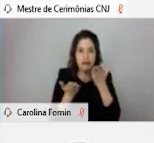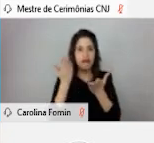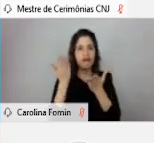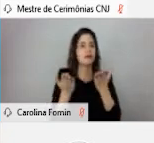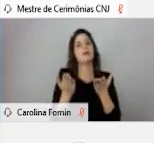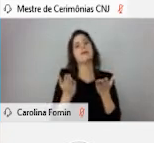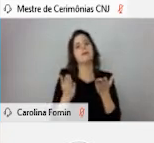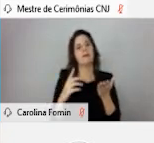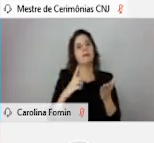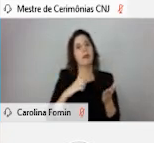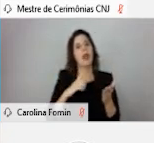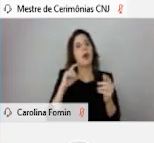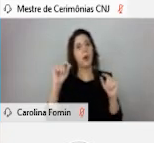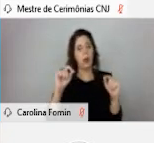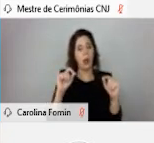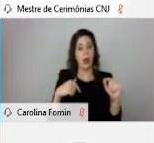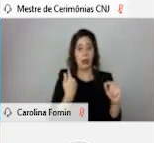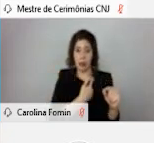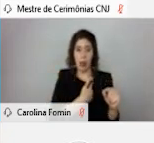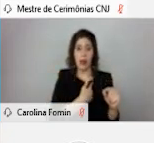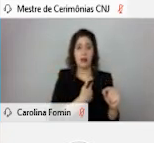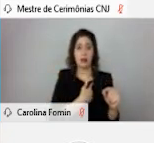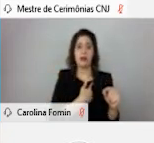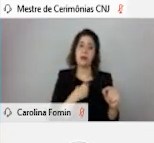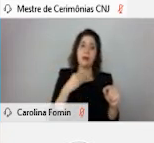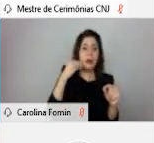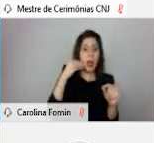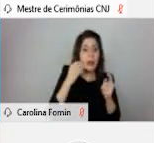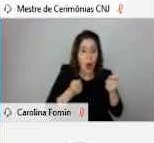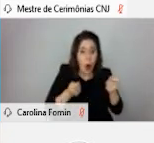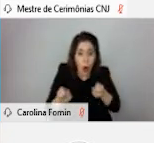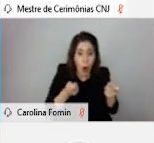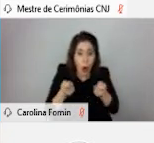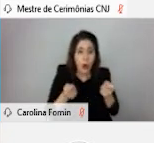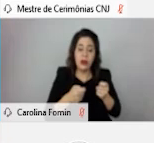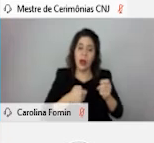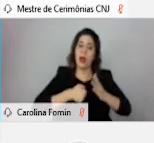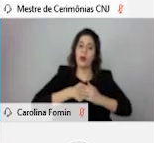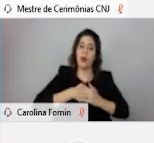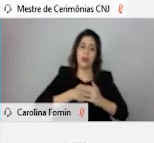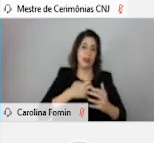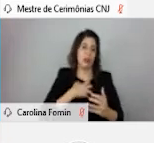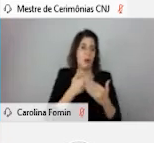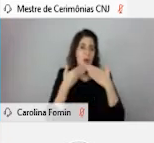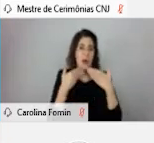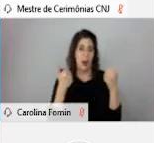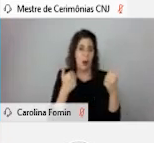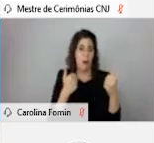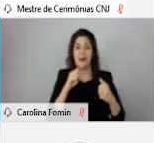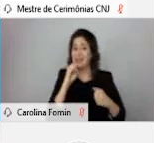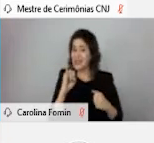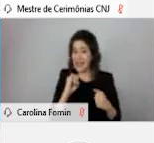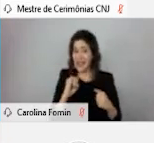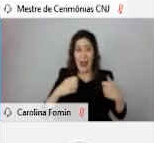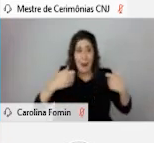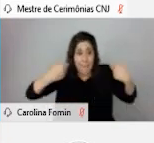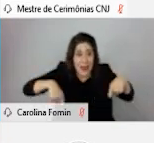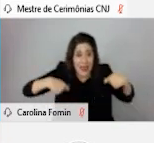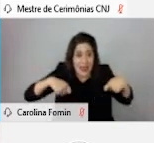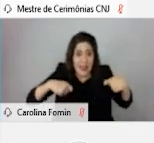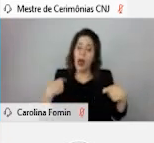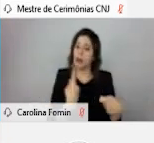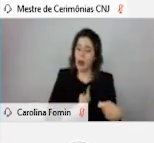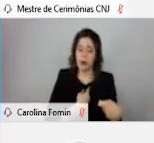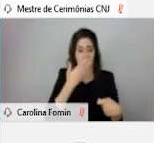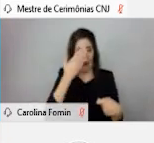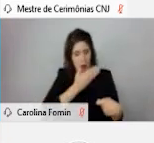paciente e, obviamente, a gente espera melhor controle da doença. Apenas quando houver necessidade, nós realizamos alguns exames